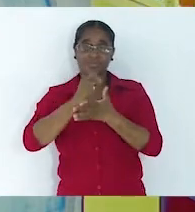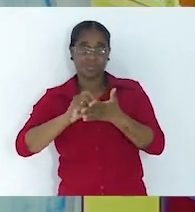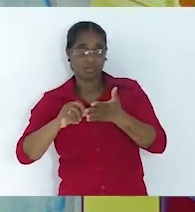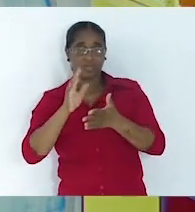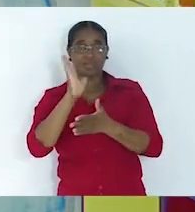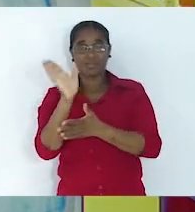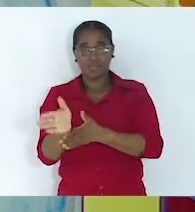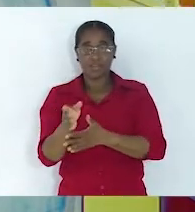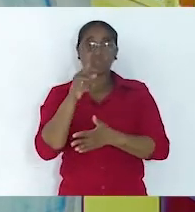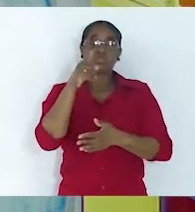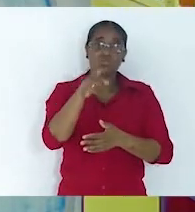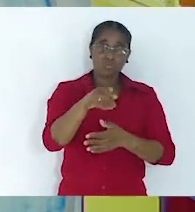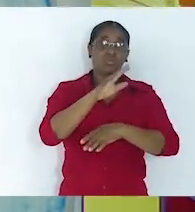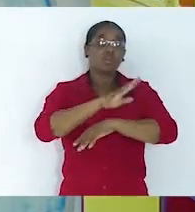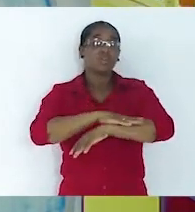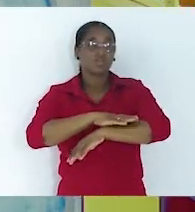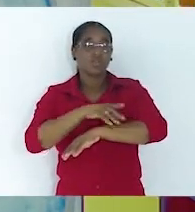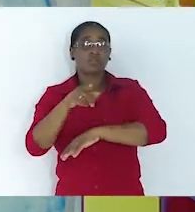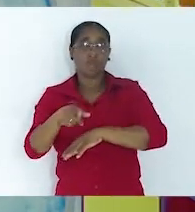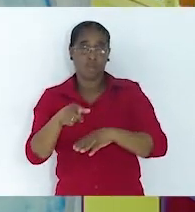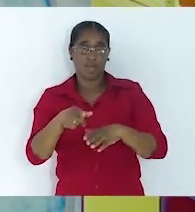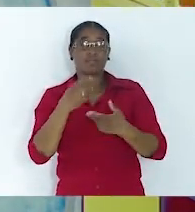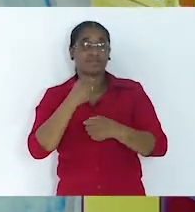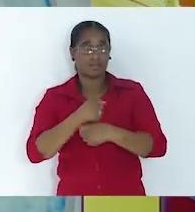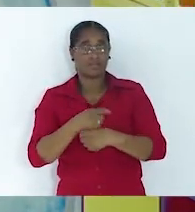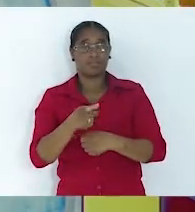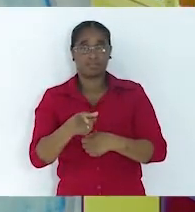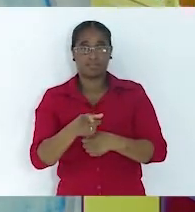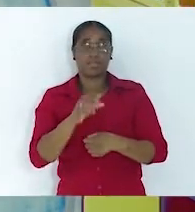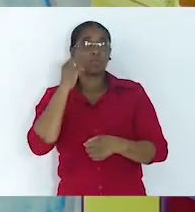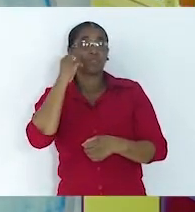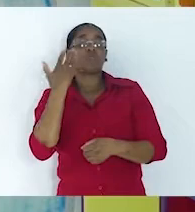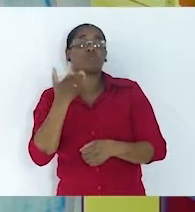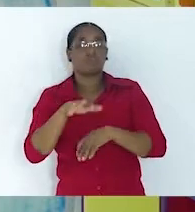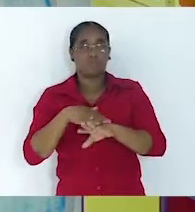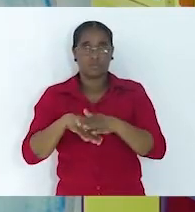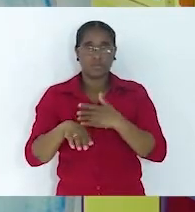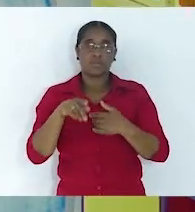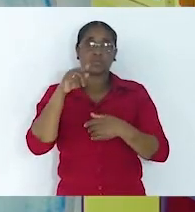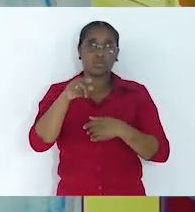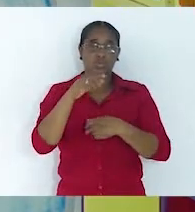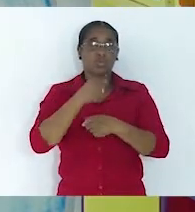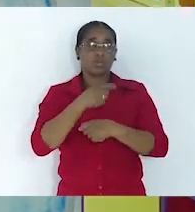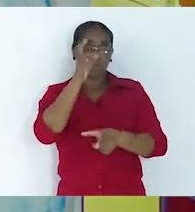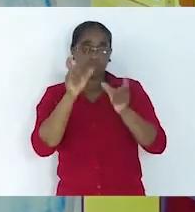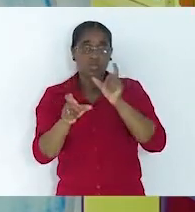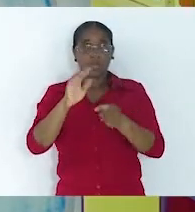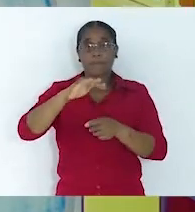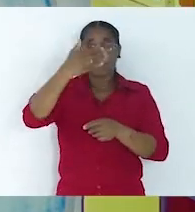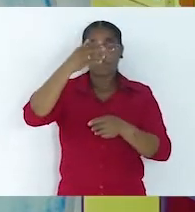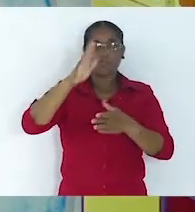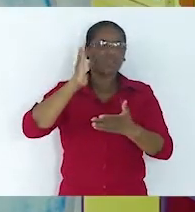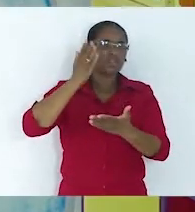és tu responsável para essa tarefa. Como fazer? Tu trabalhas a personagem do princípio ao